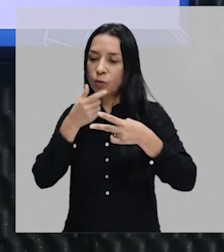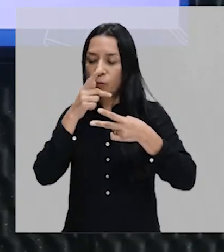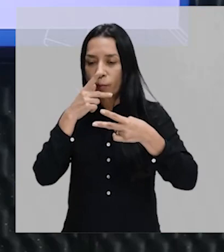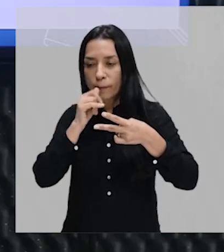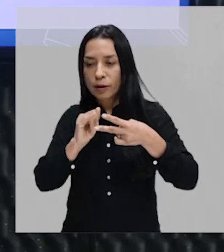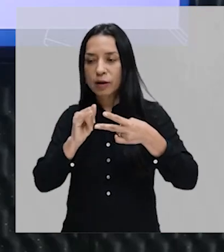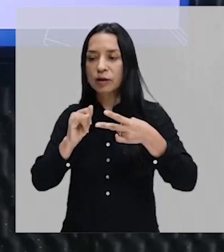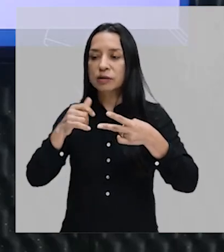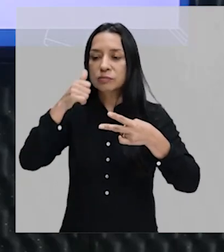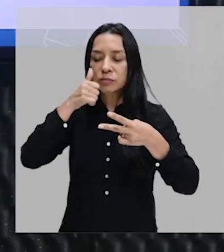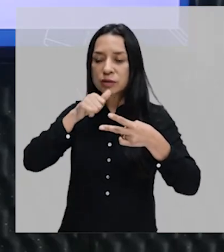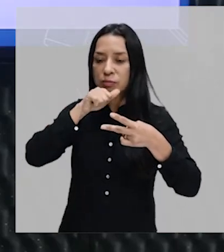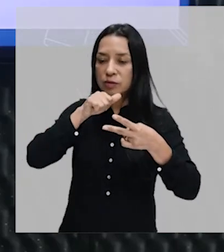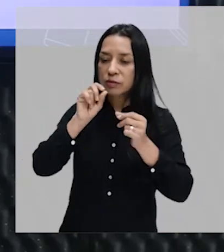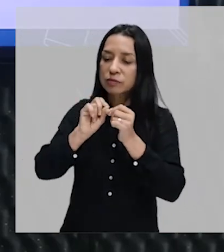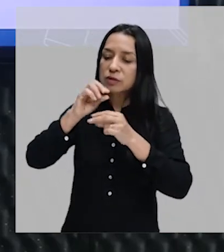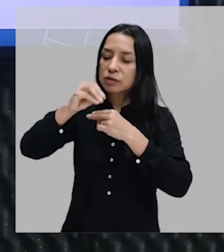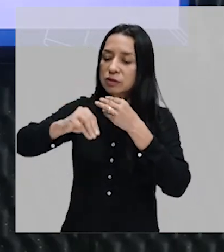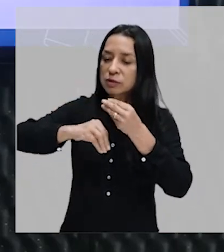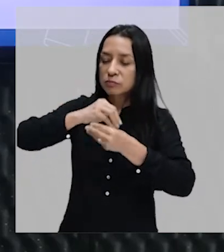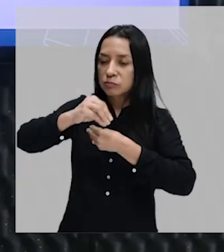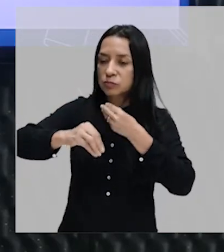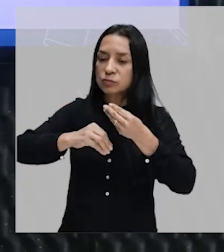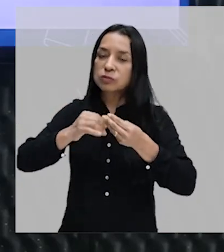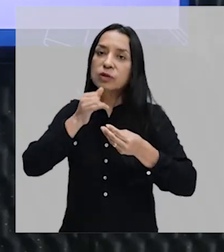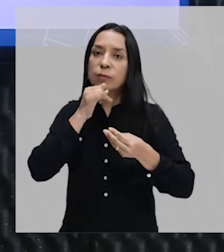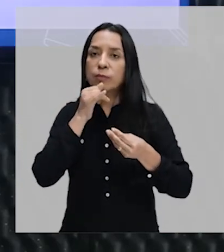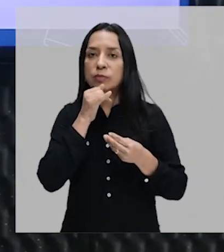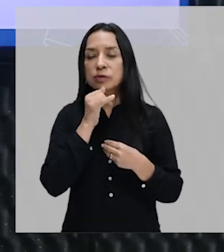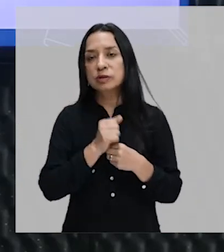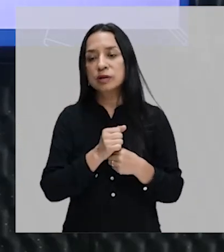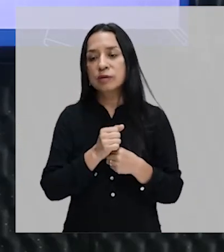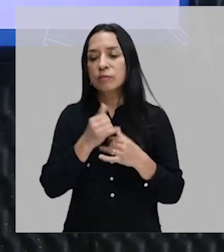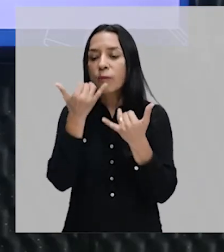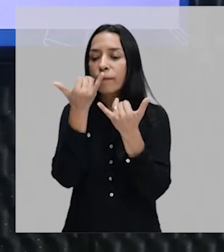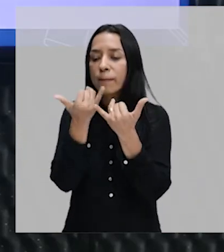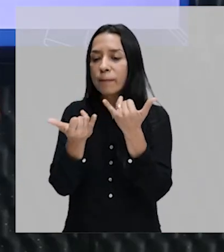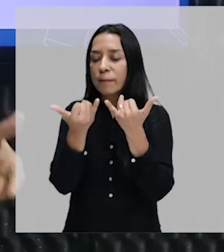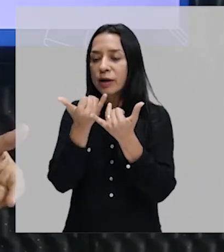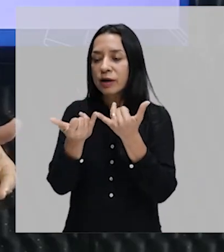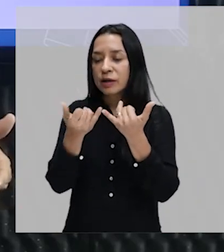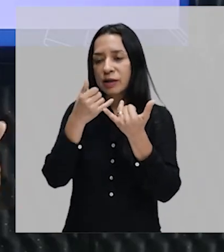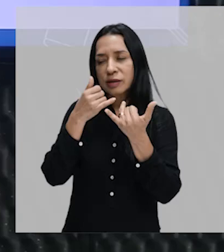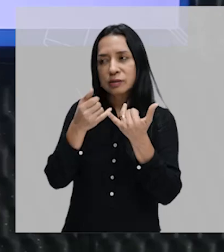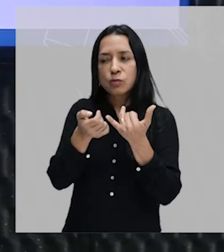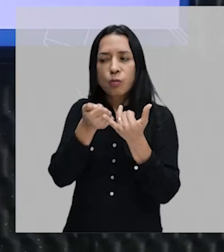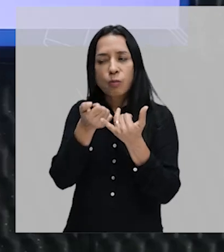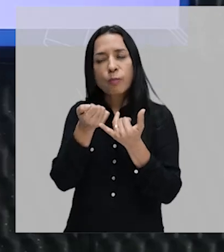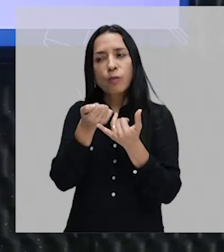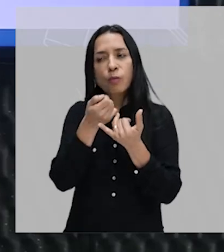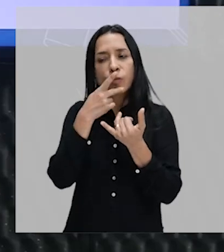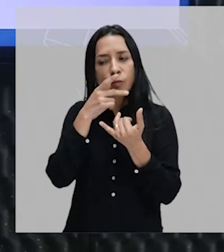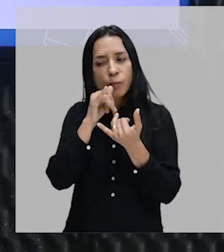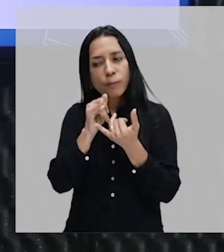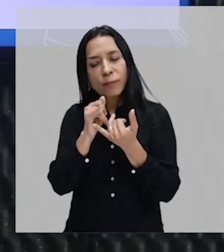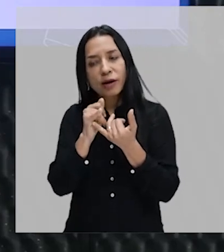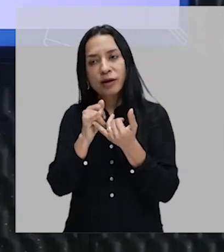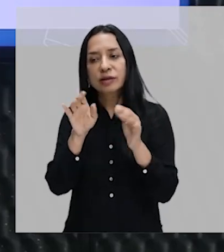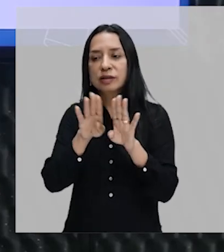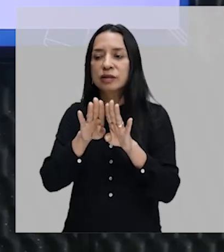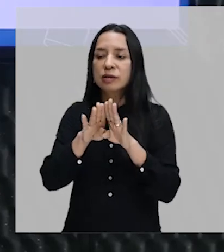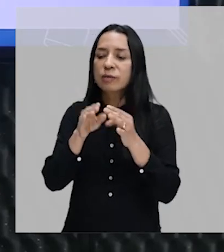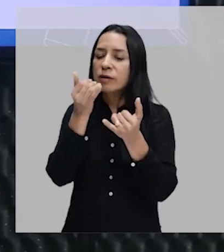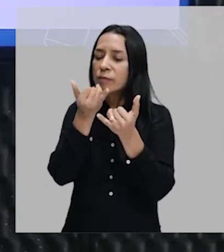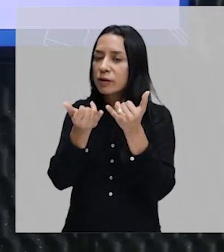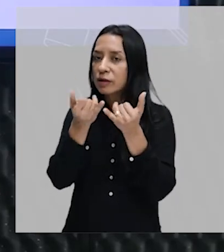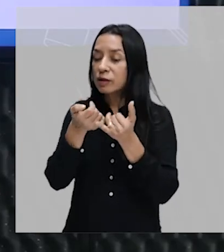fazendo essa mistura. Por isso que, por exemplo, você parece um pouco com seu pai, mas ao mesmo tempo parece um pouco com a sua